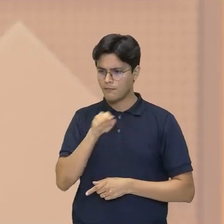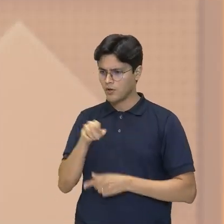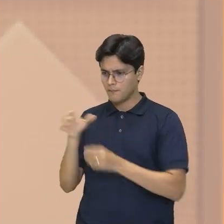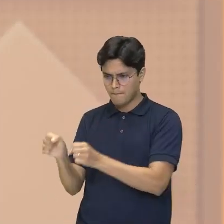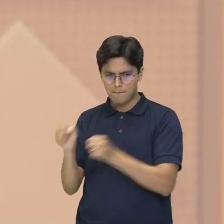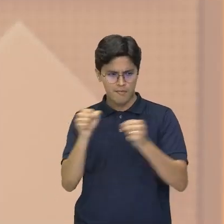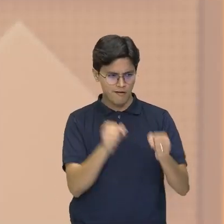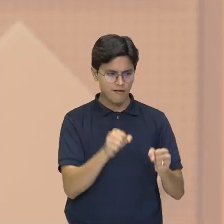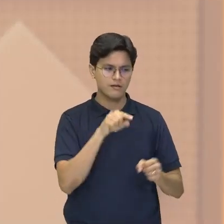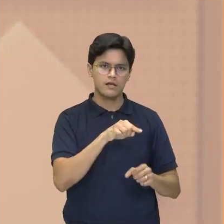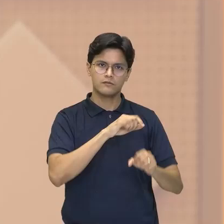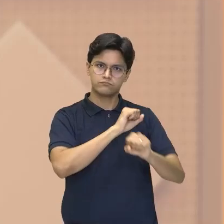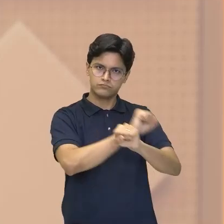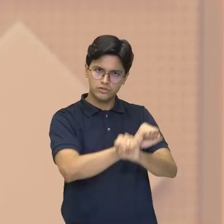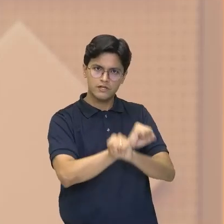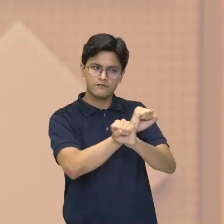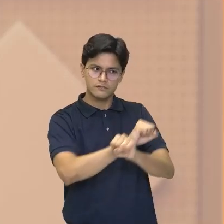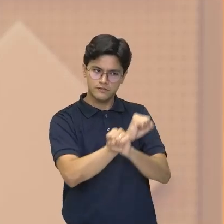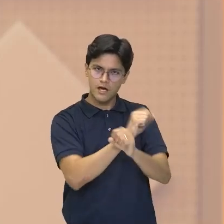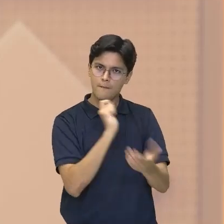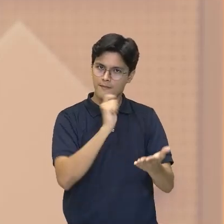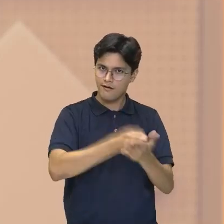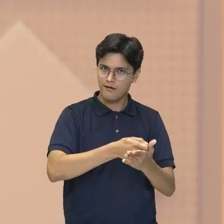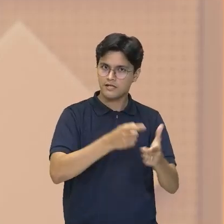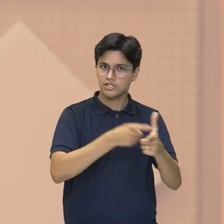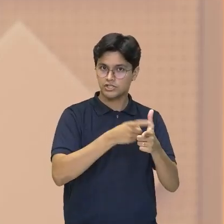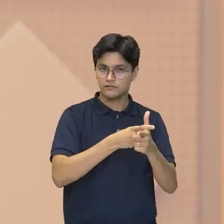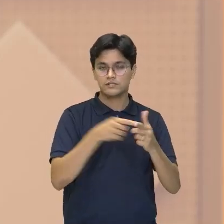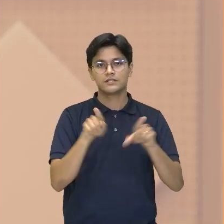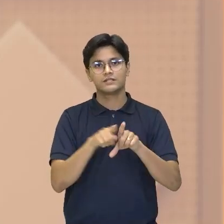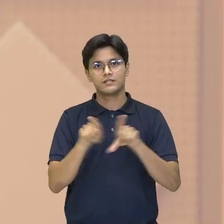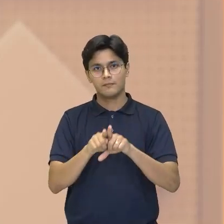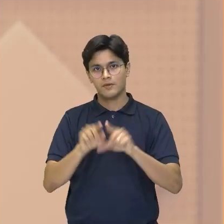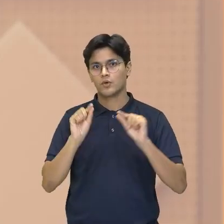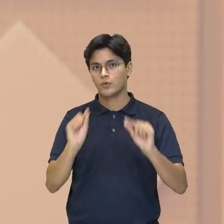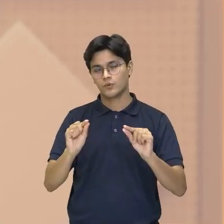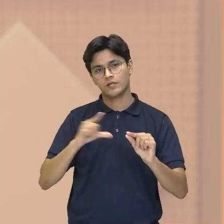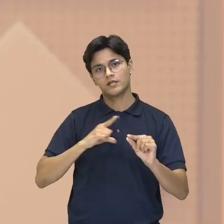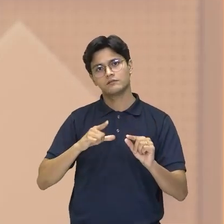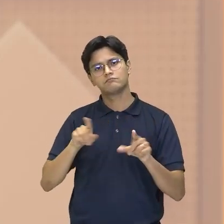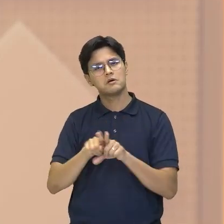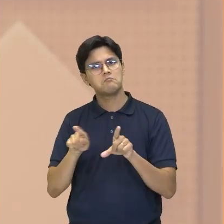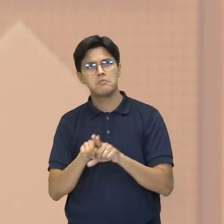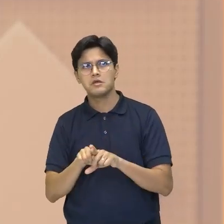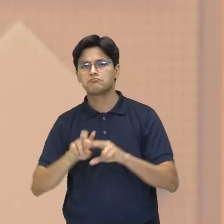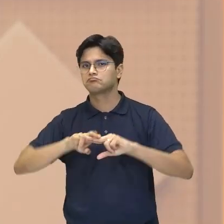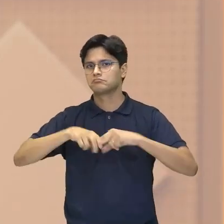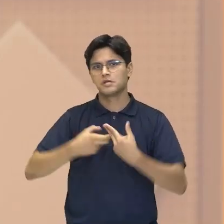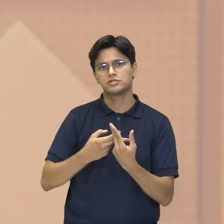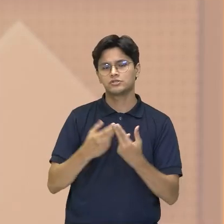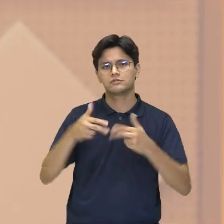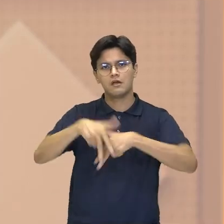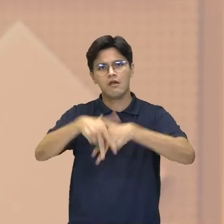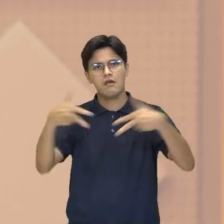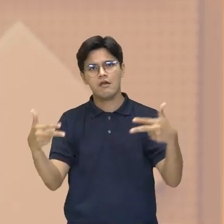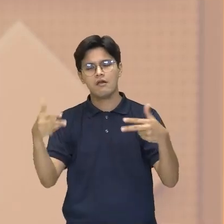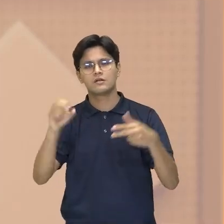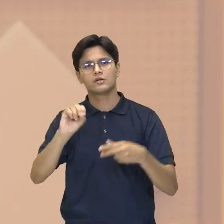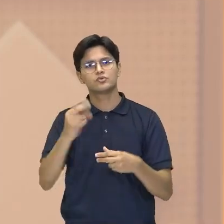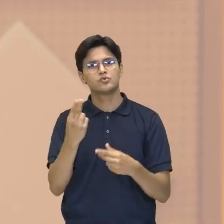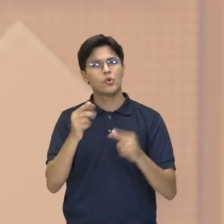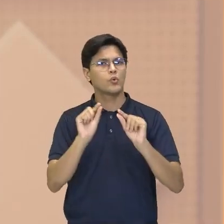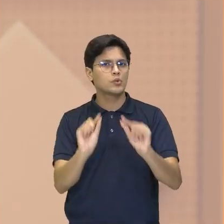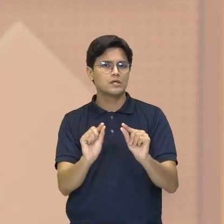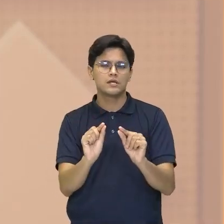pagar a sua dívida, ou ainda por questões étnicas, ou também por questões religiosas,